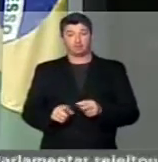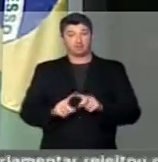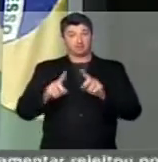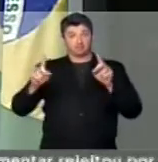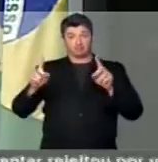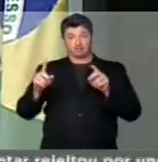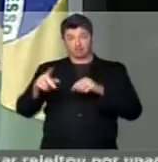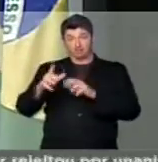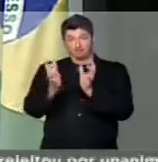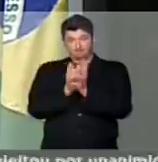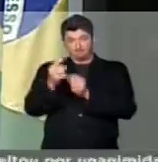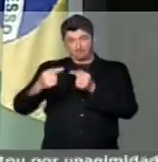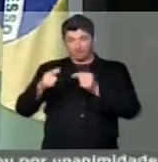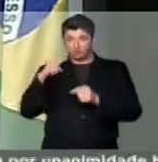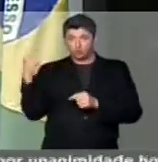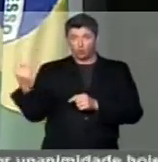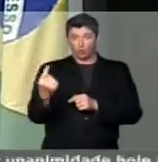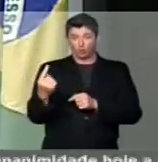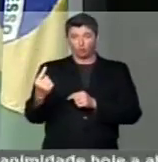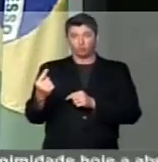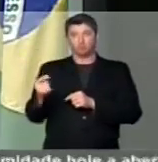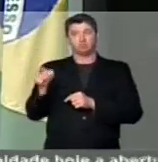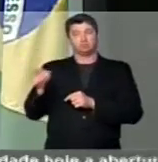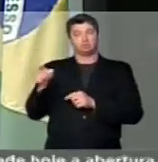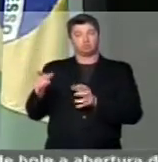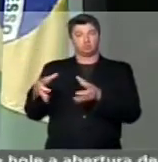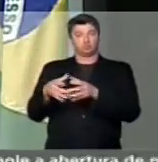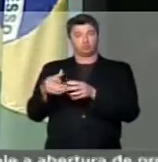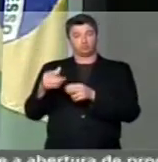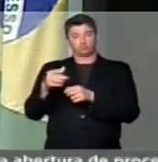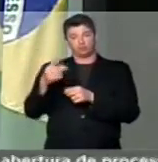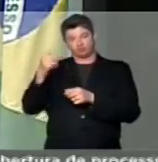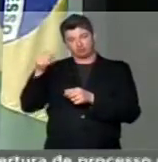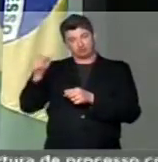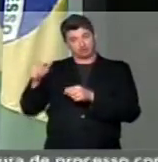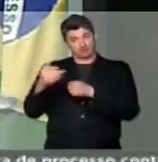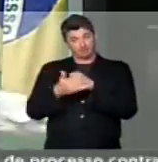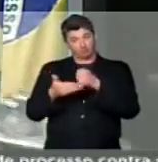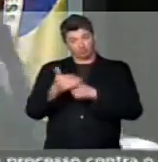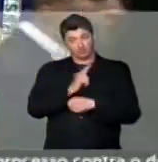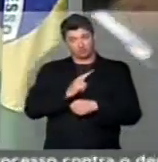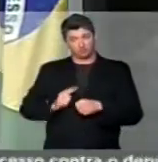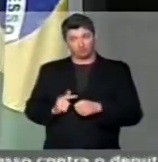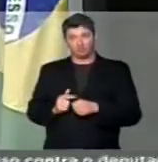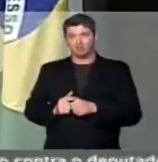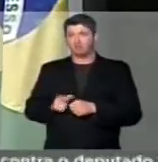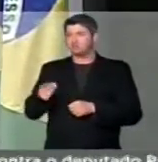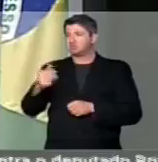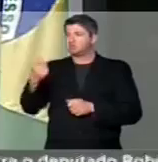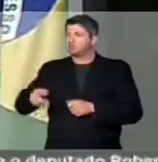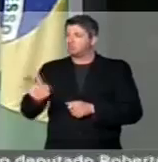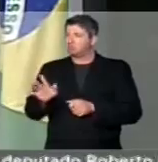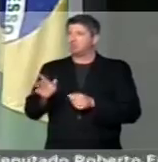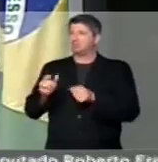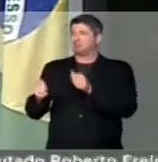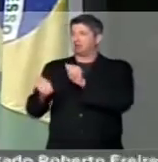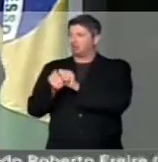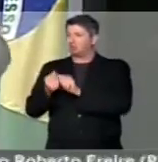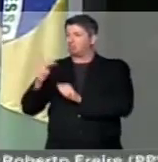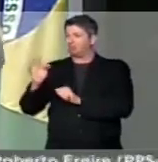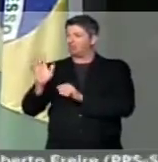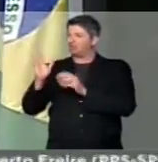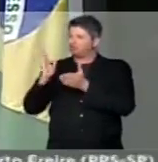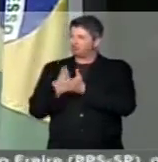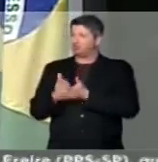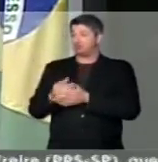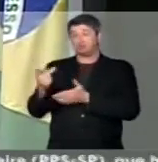Mas os outros partidos da base aliada têm uma história diferente e não devem se submeter mais a esse projeto do PT. É